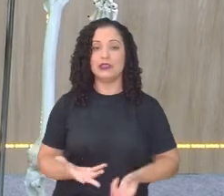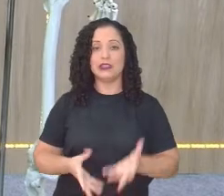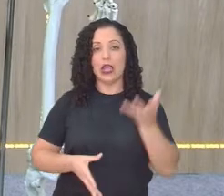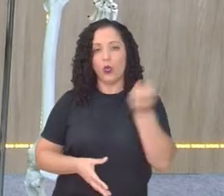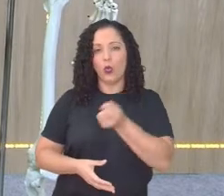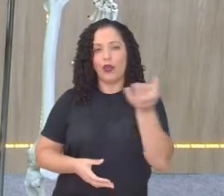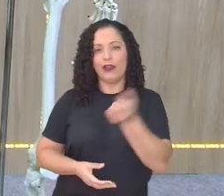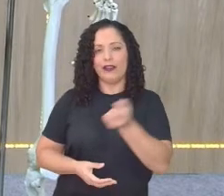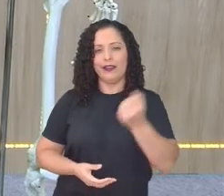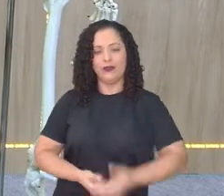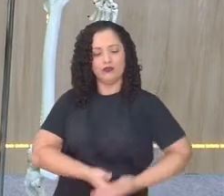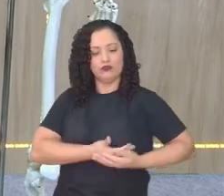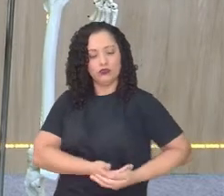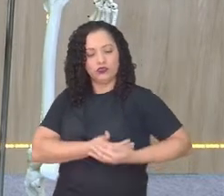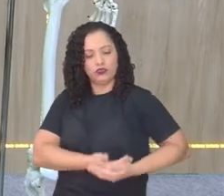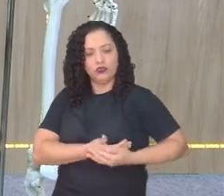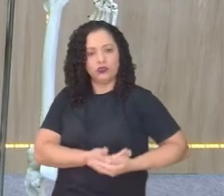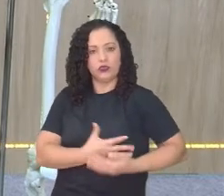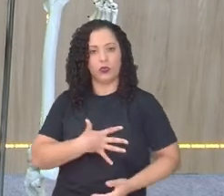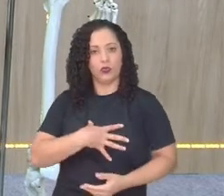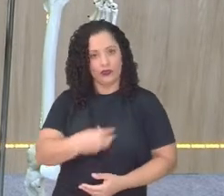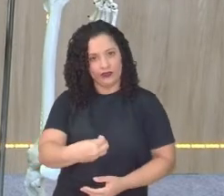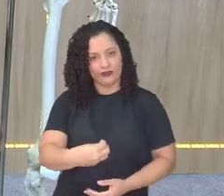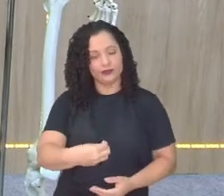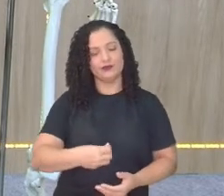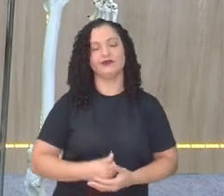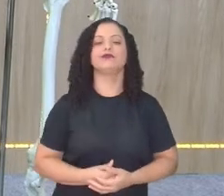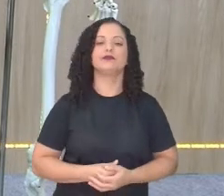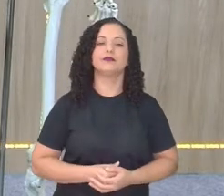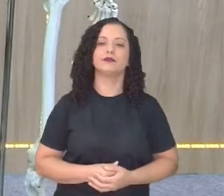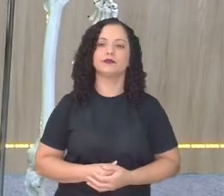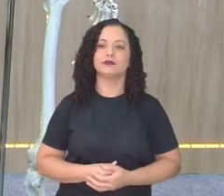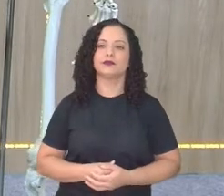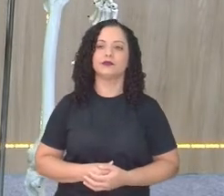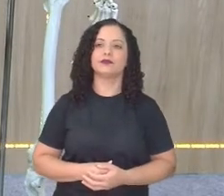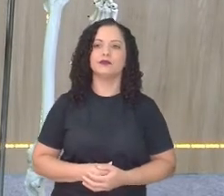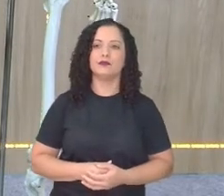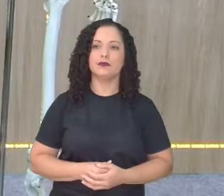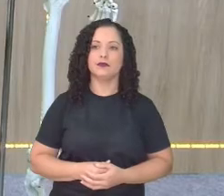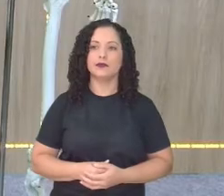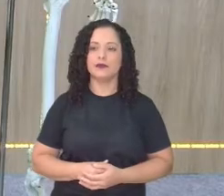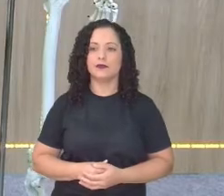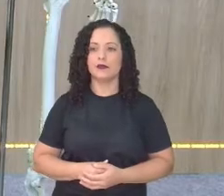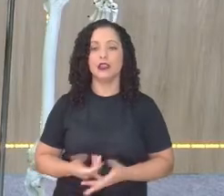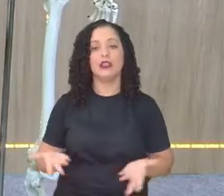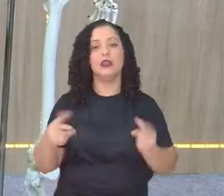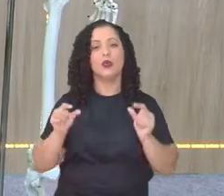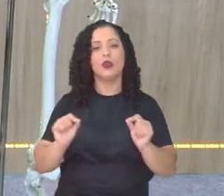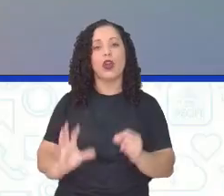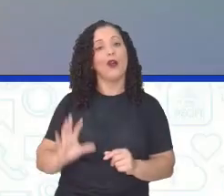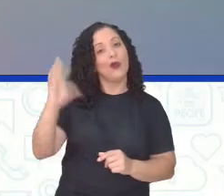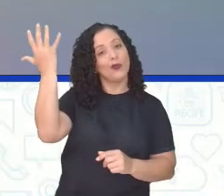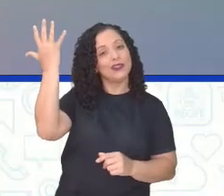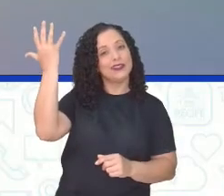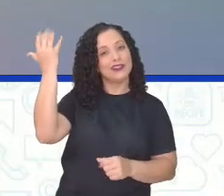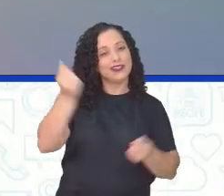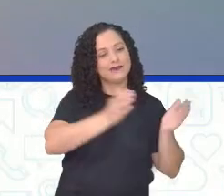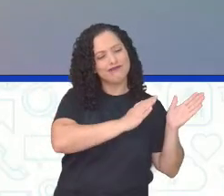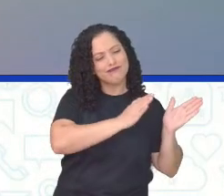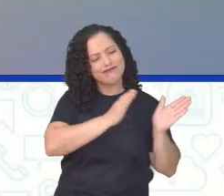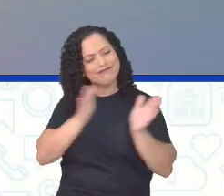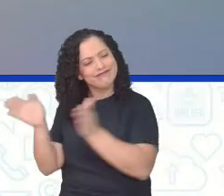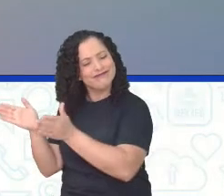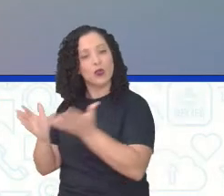principal alimento e o primeiro alimento do nosso corpo, não é isso? E para que aconteça isso, né, esse corpo